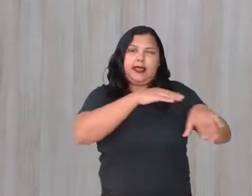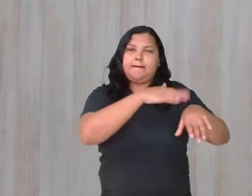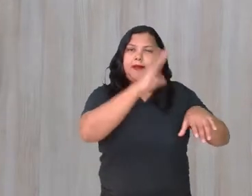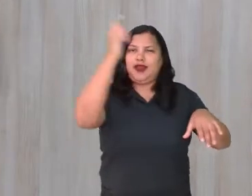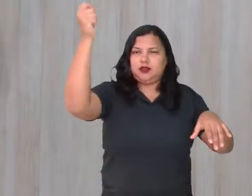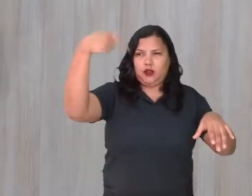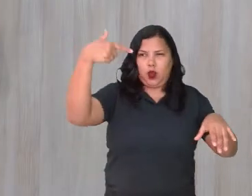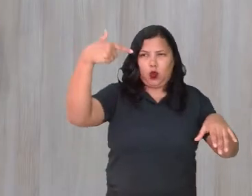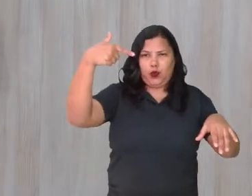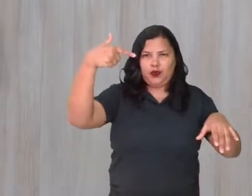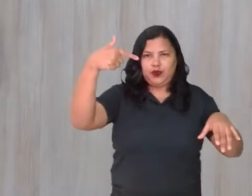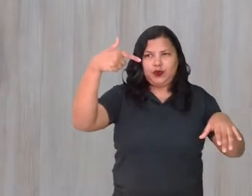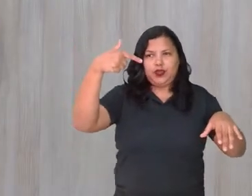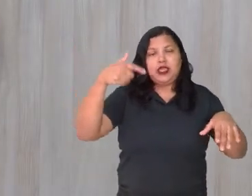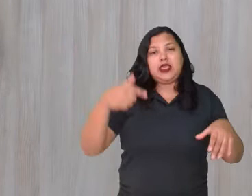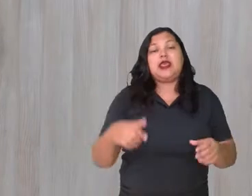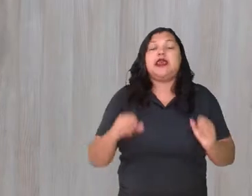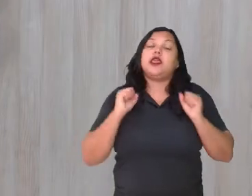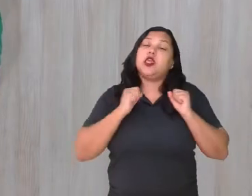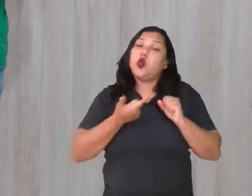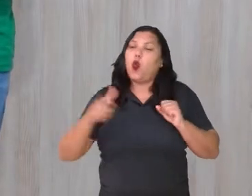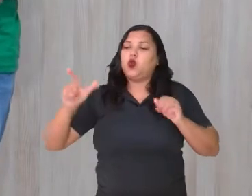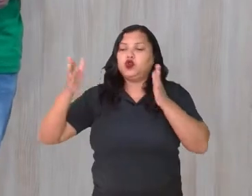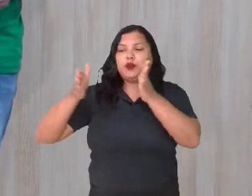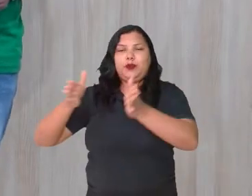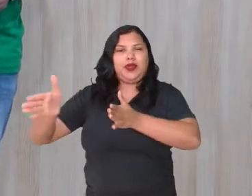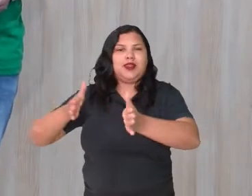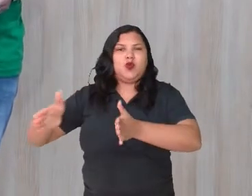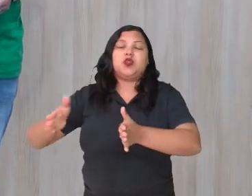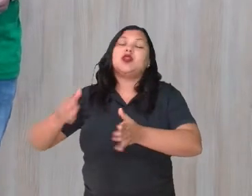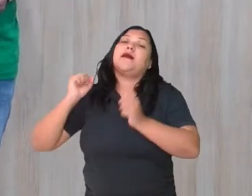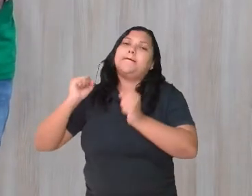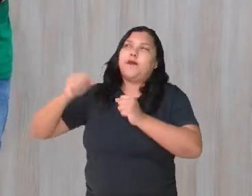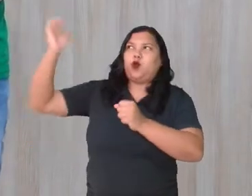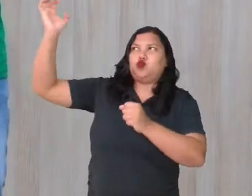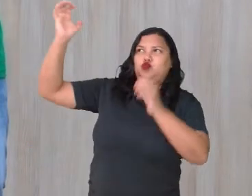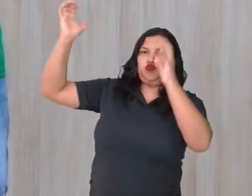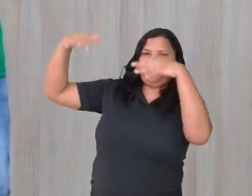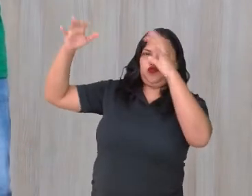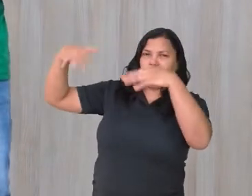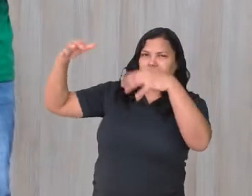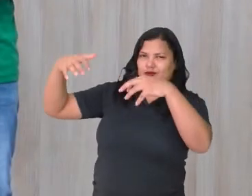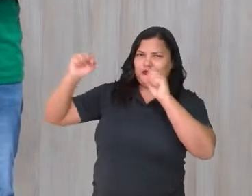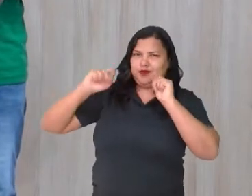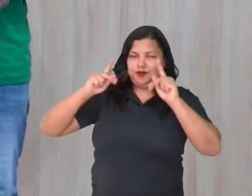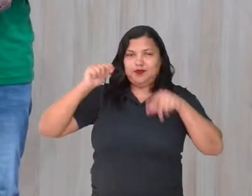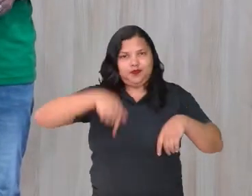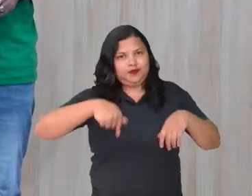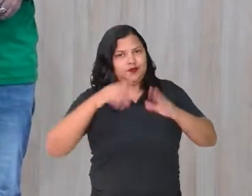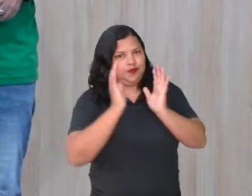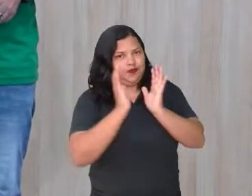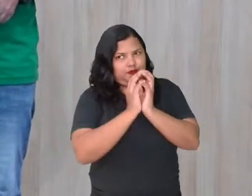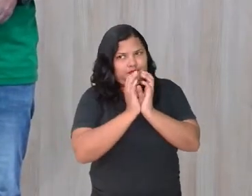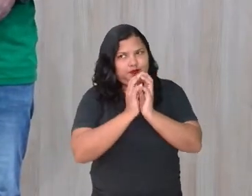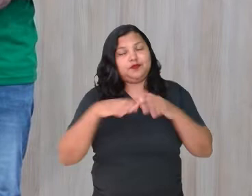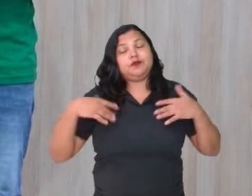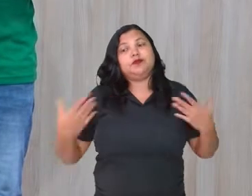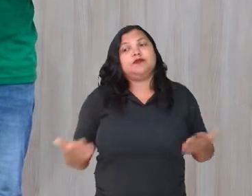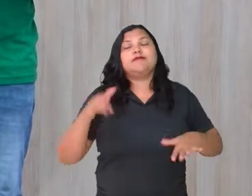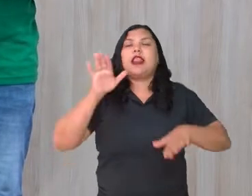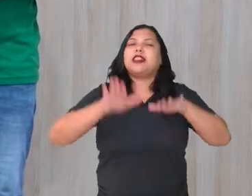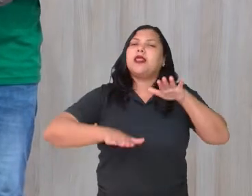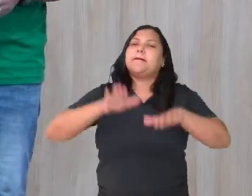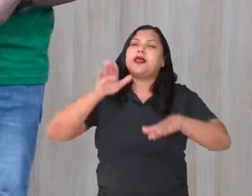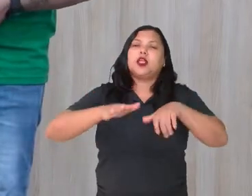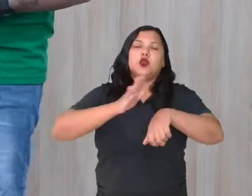fazer sol, é mais provável chover aqui na nossa região, tá certo? Em Recife. Então, no caso, por exemplo, dependendo